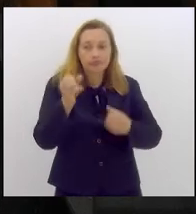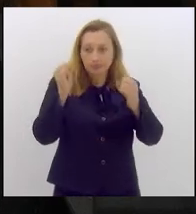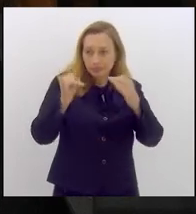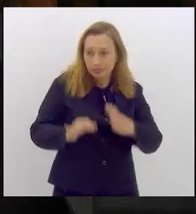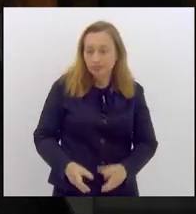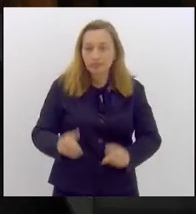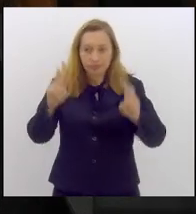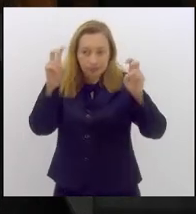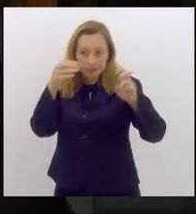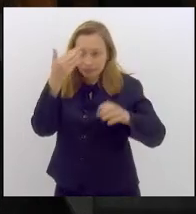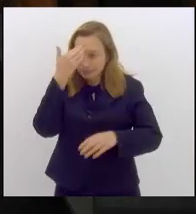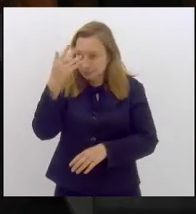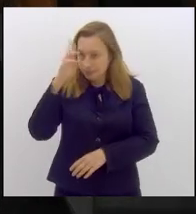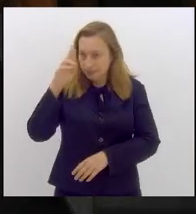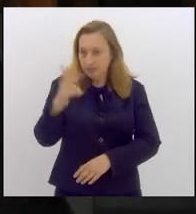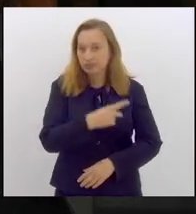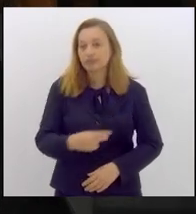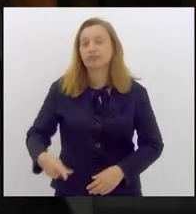questão. Muito obrigado, senhor presidente.